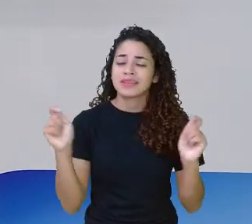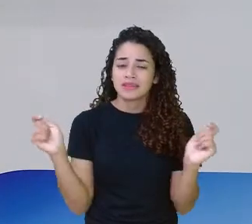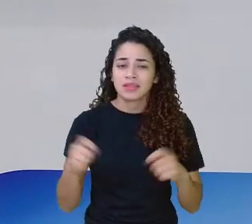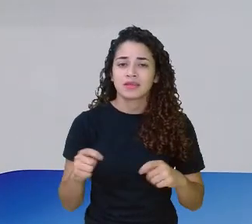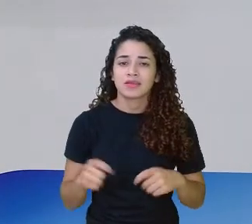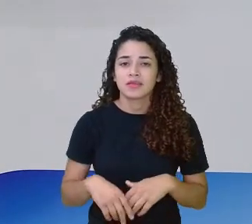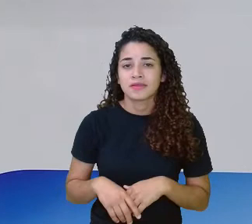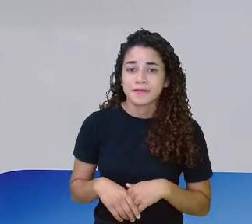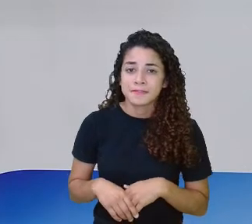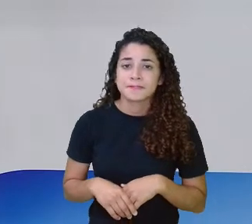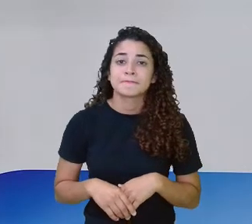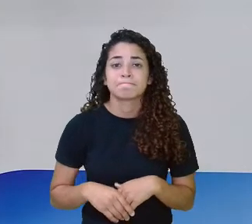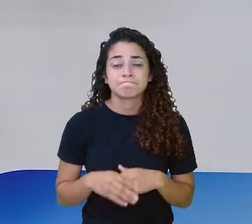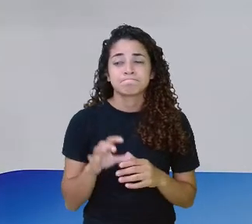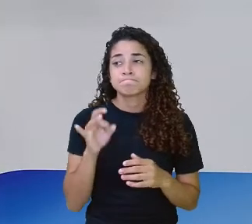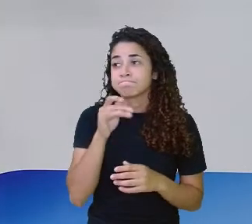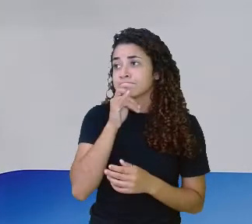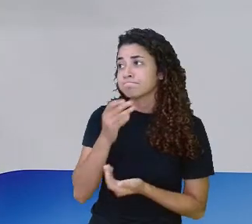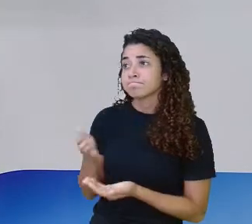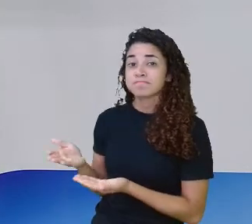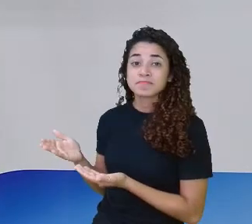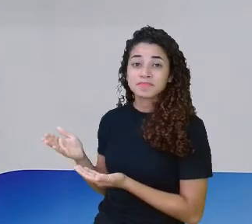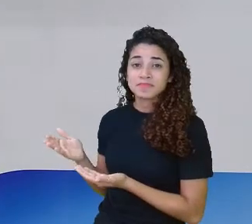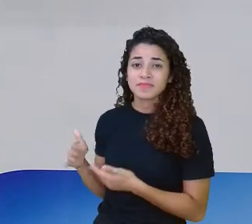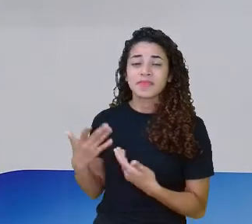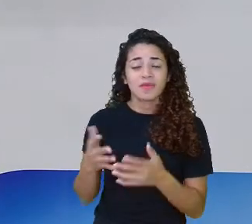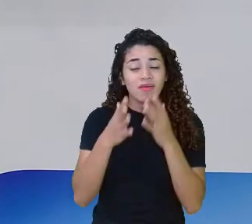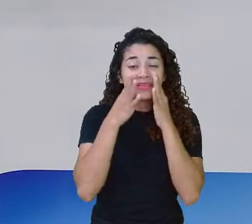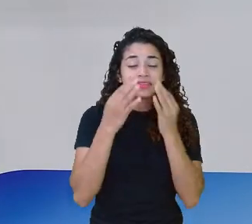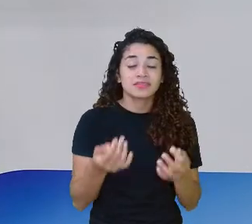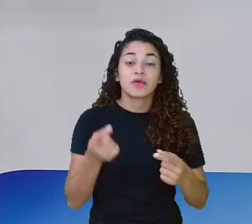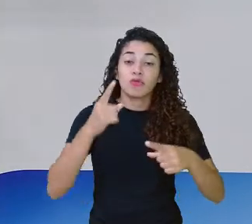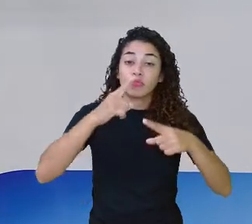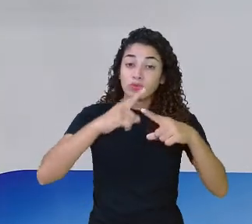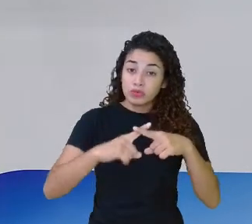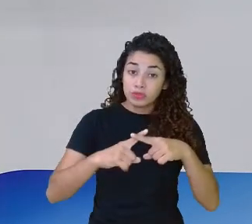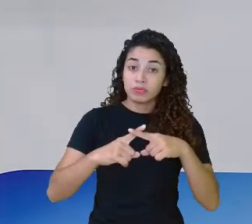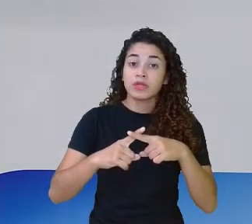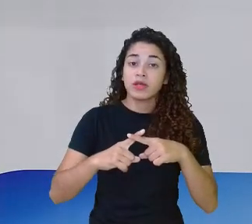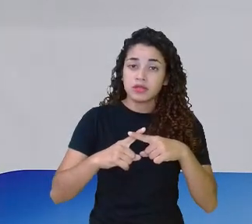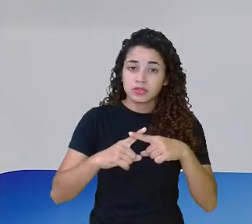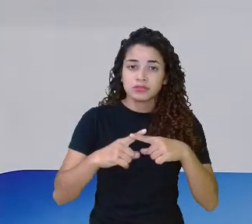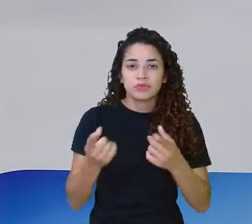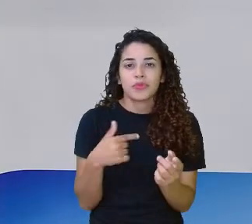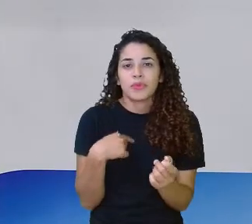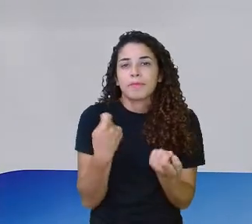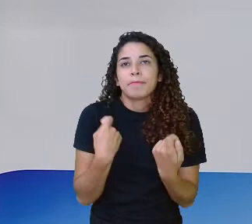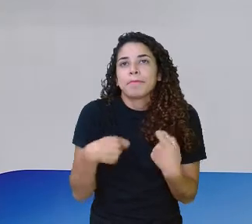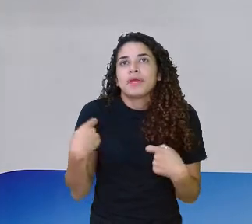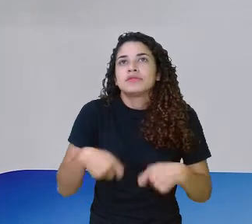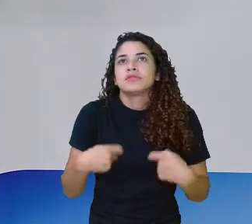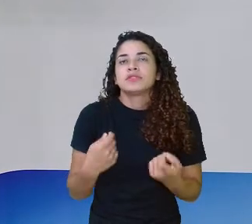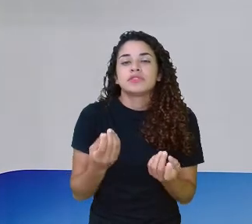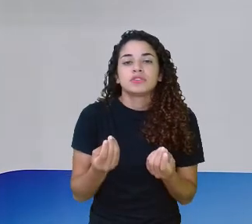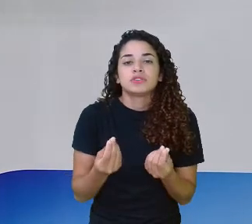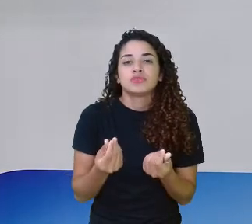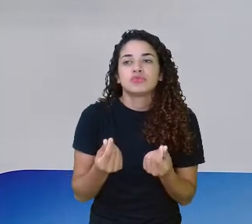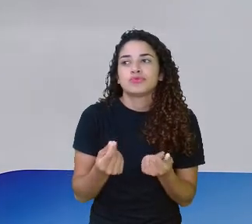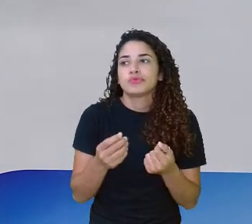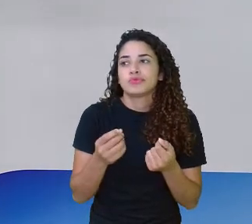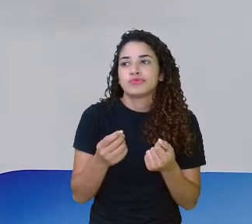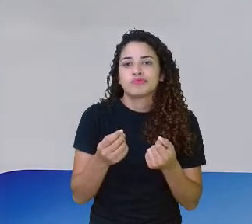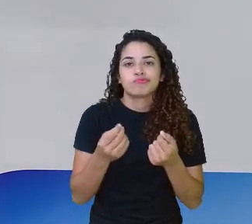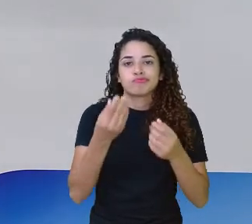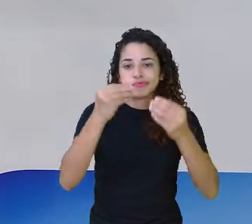esse exemplo. Então, presta atenção. Com a multiplicação, eu não preciso fazer nada